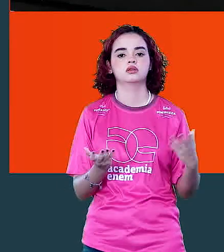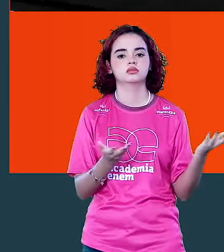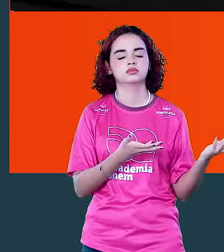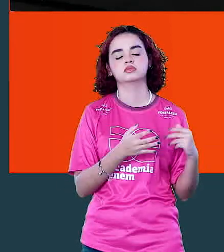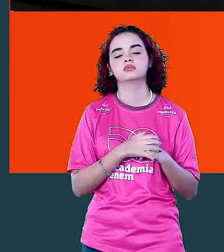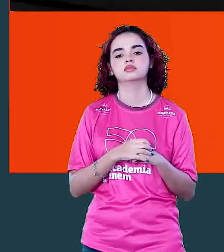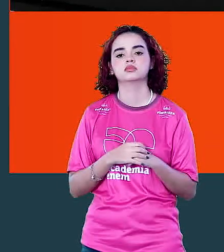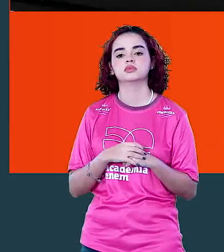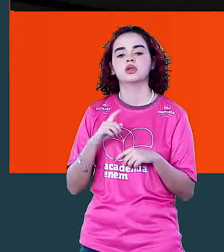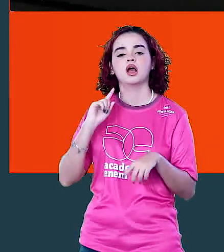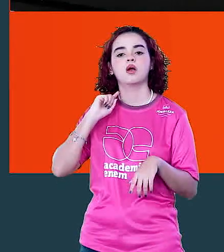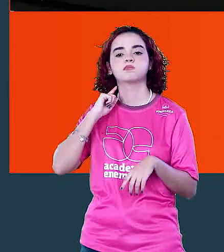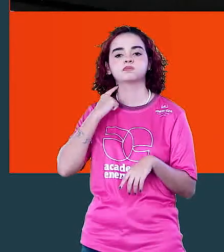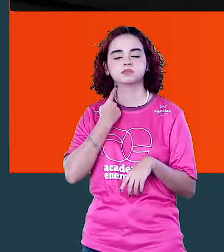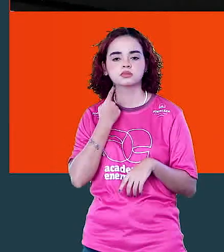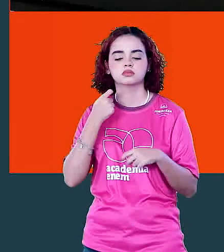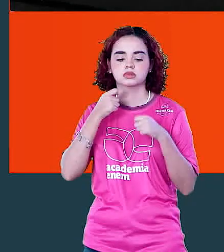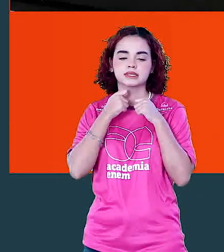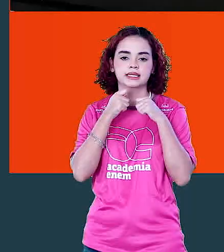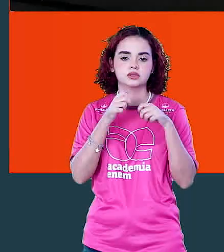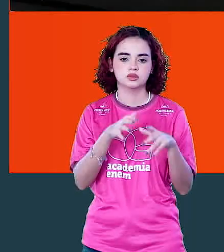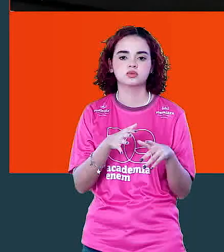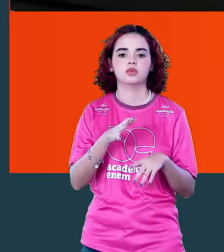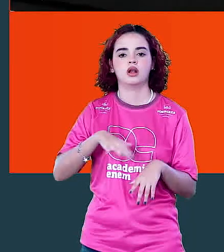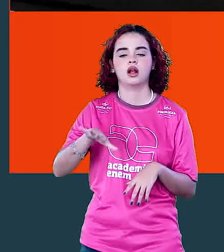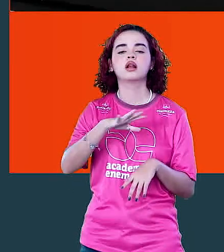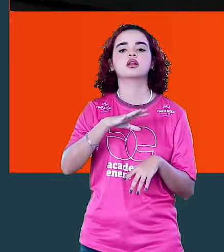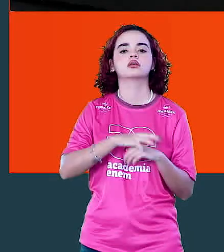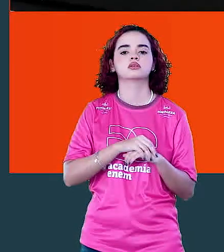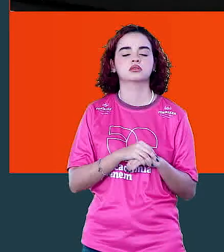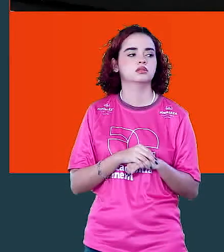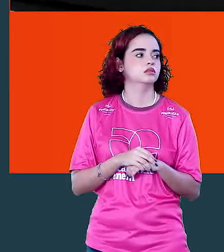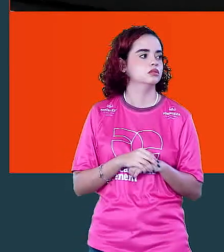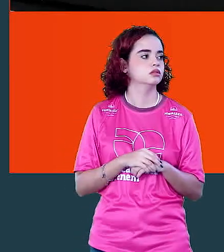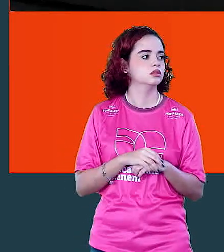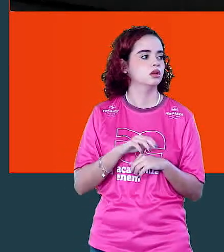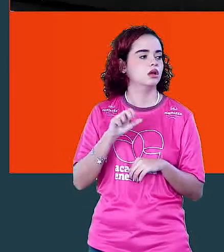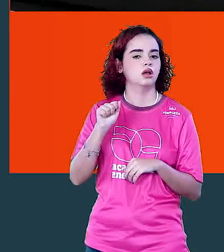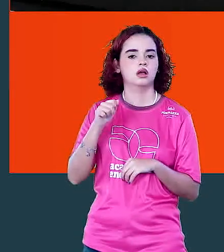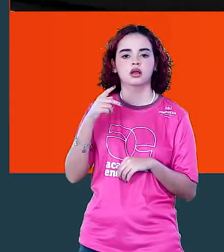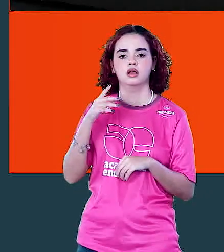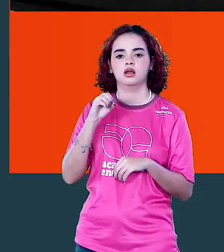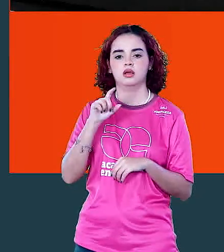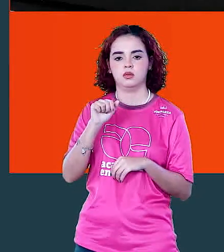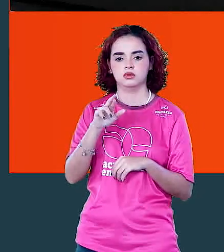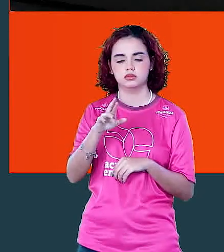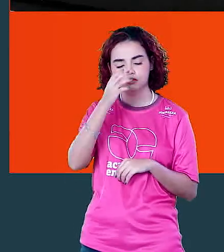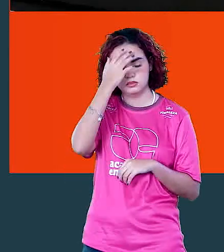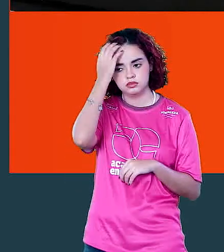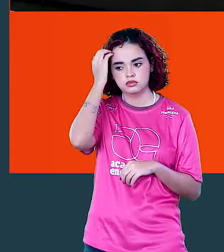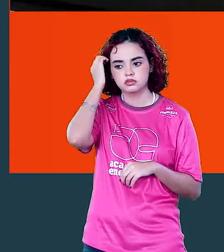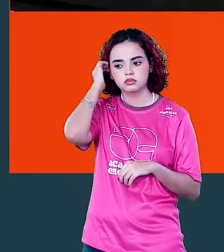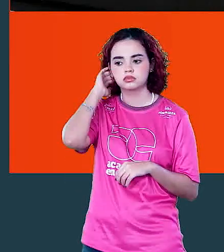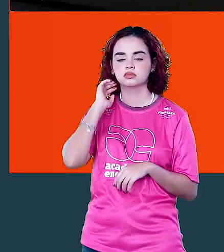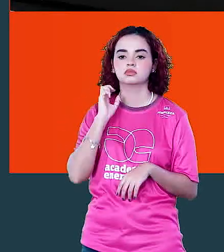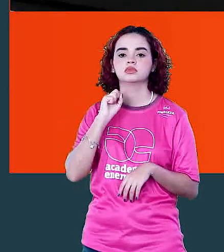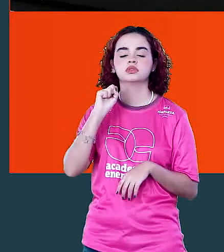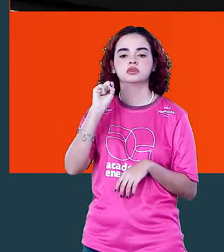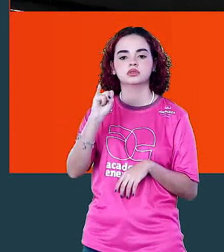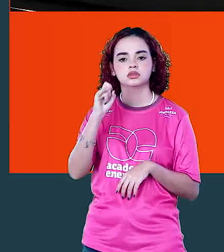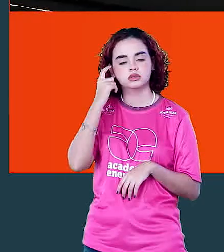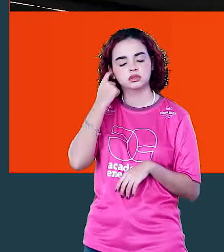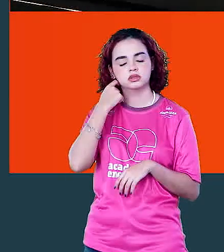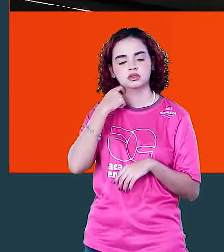a outros poluentes orgânicos apolares persistentes. Ei, peraí. Se ele vai se aderir a compostos que